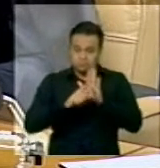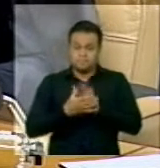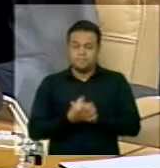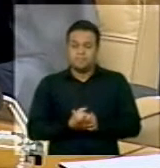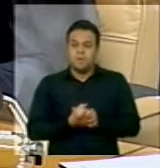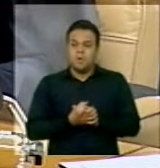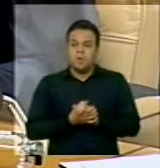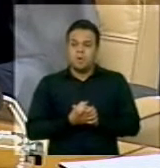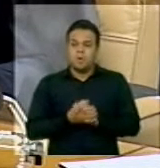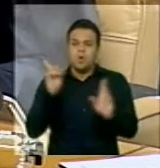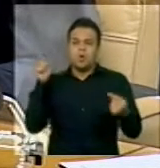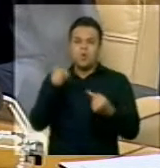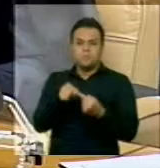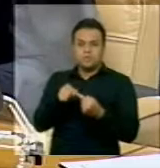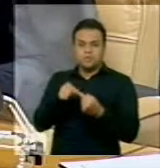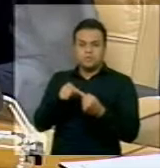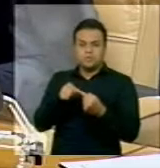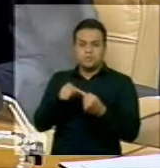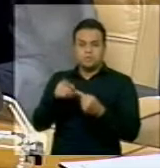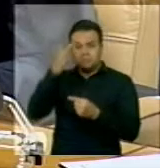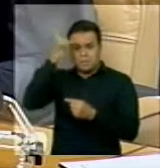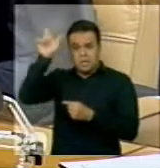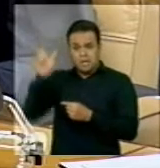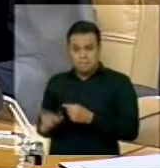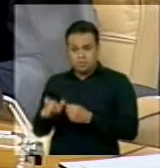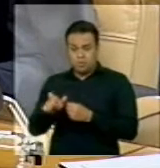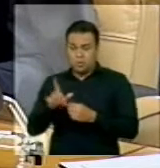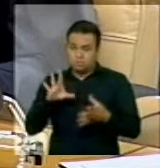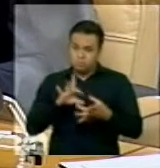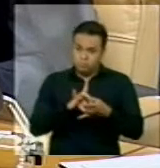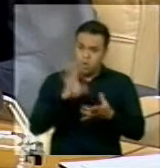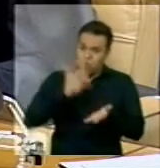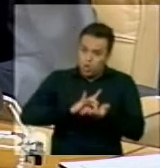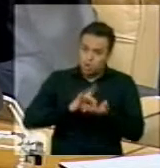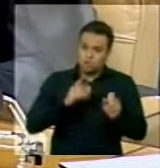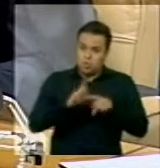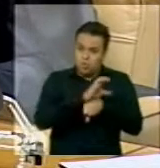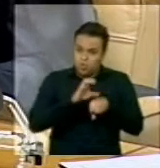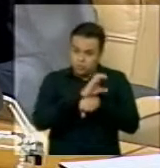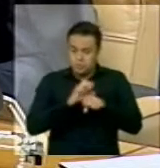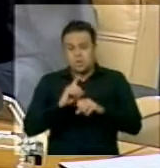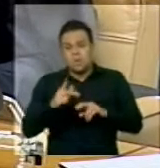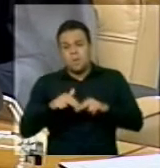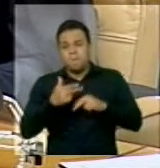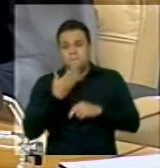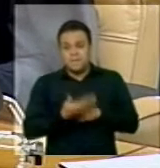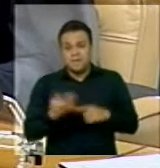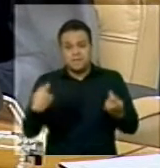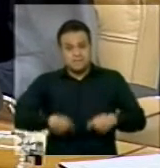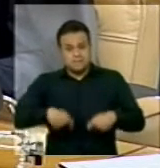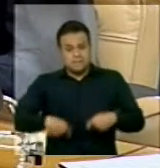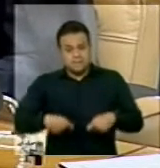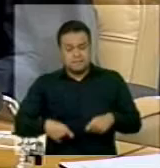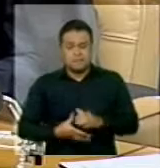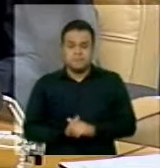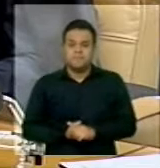os objetivos traçados pelo Constituinte na própria Constituição originária, entendo fazer-se necessário